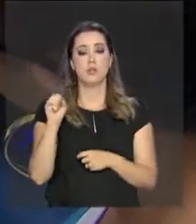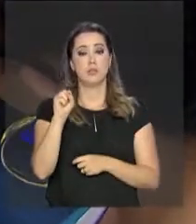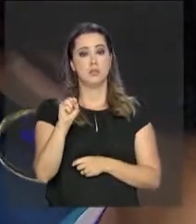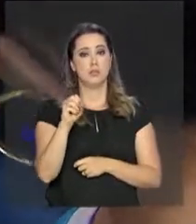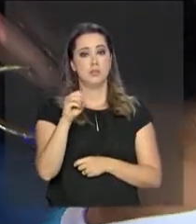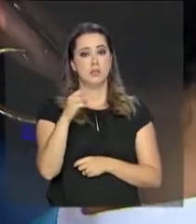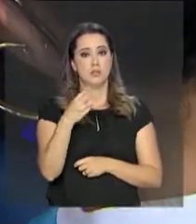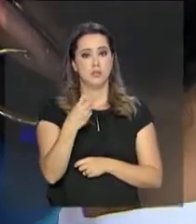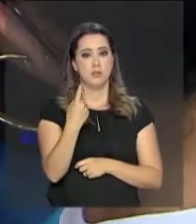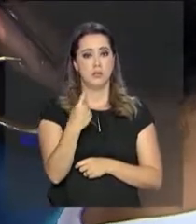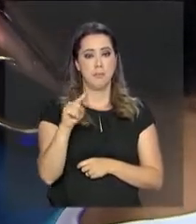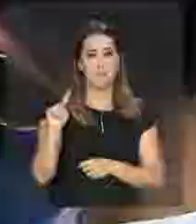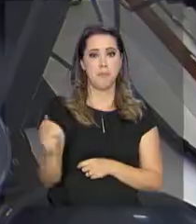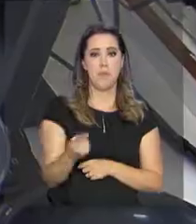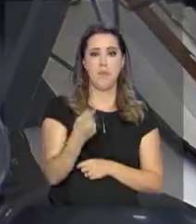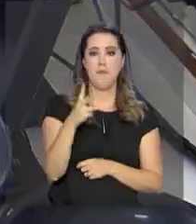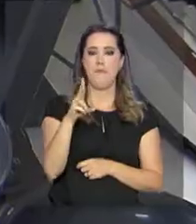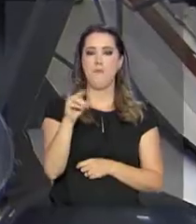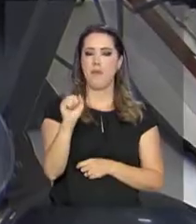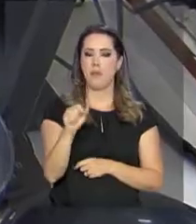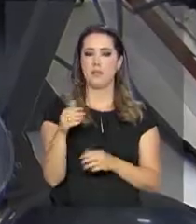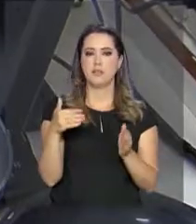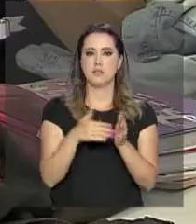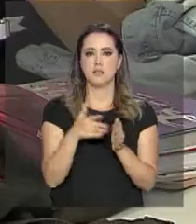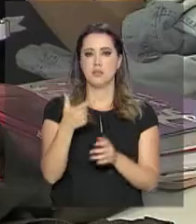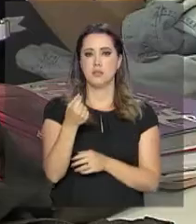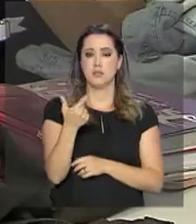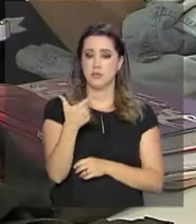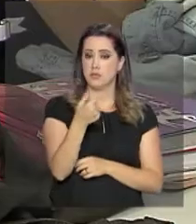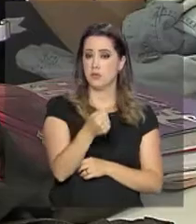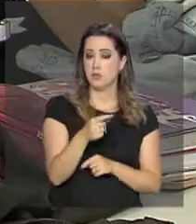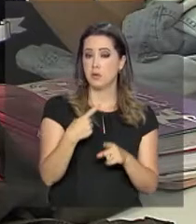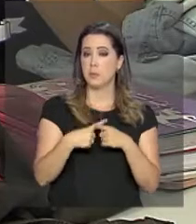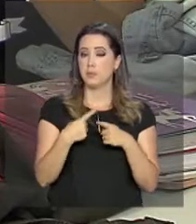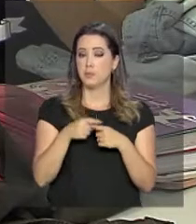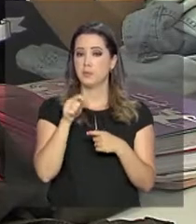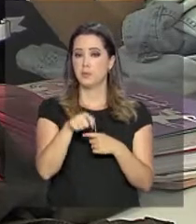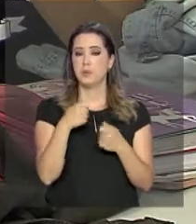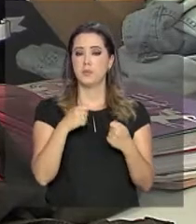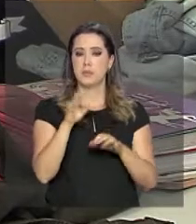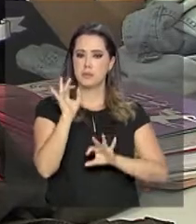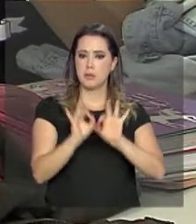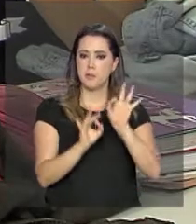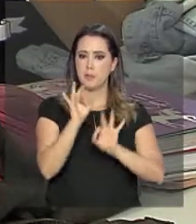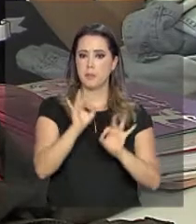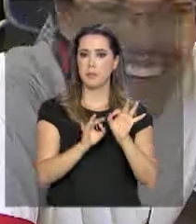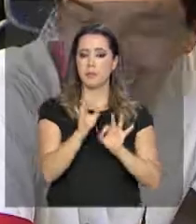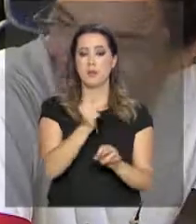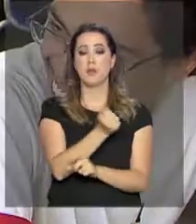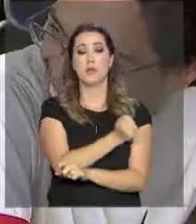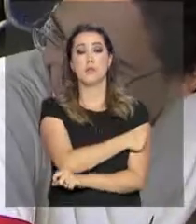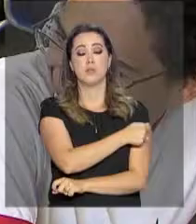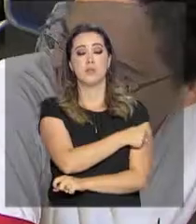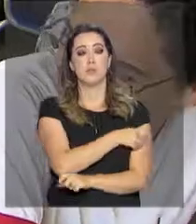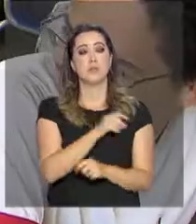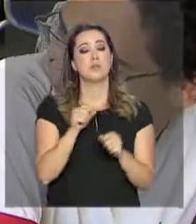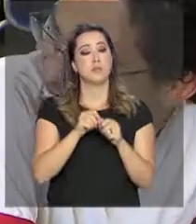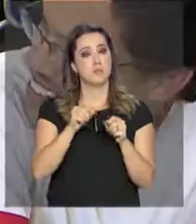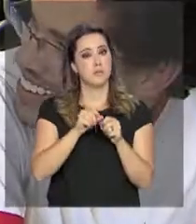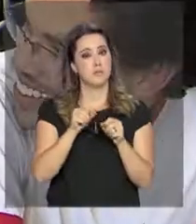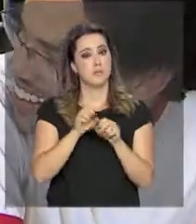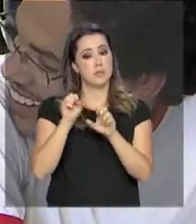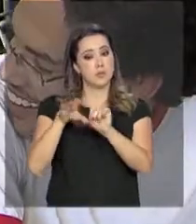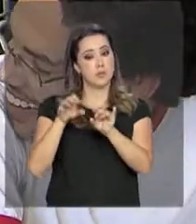831 mil vagas até 2020 isso vai exigir adaptação dos estudantes que fazem o ensino fundamental